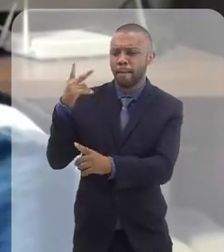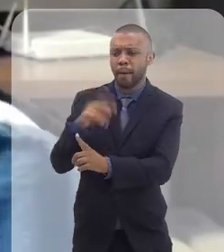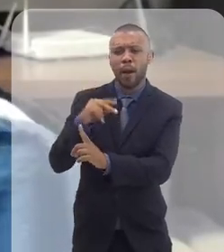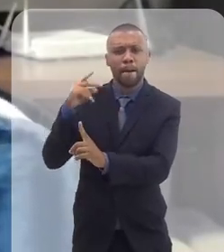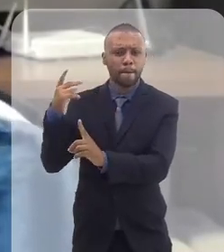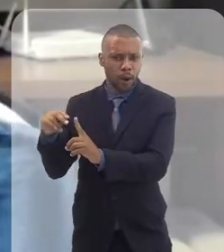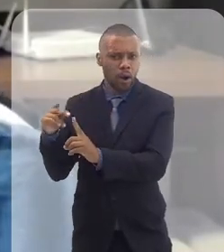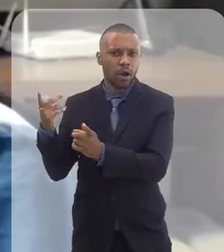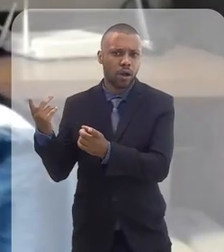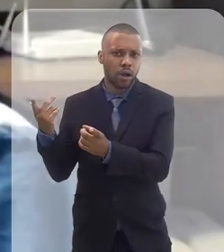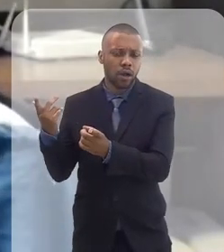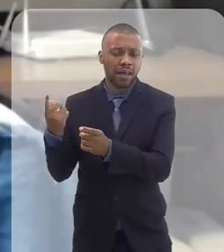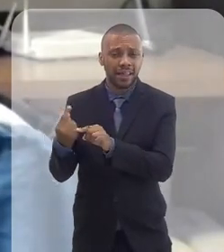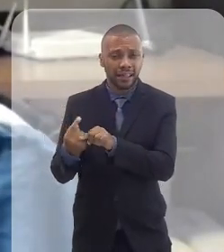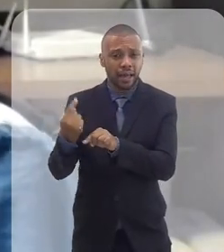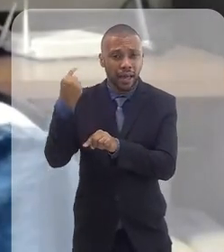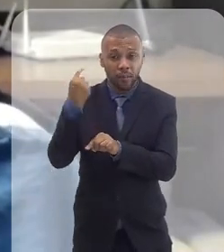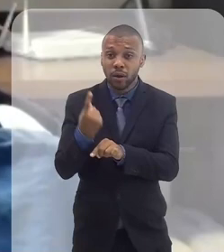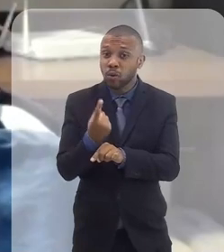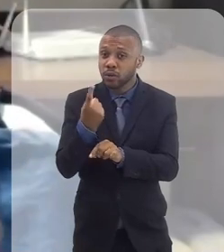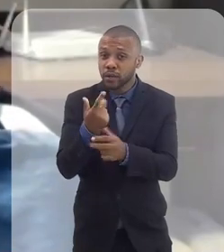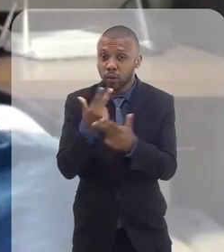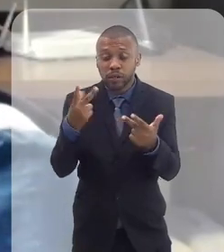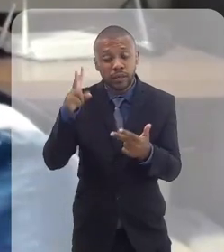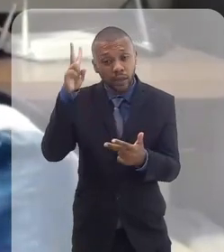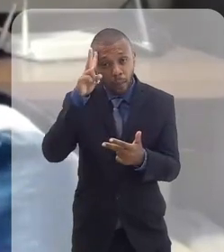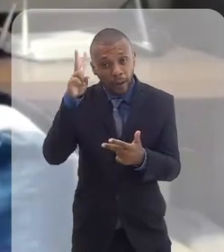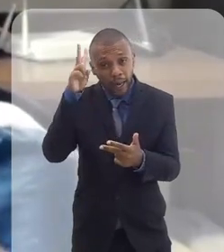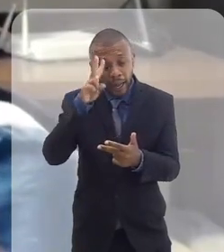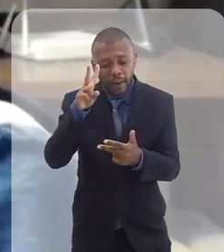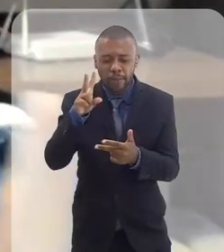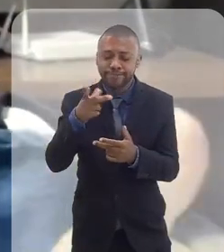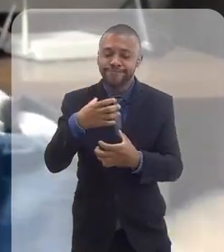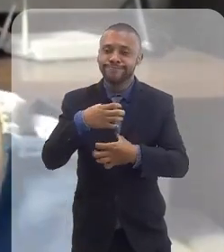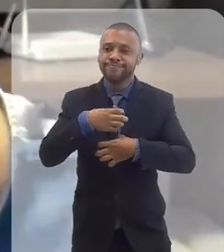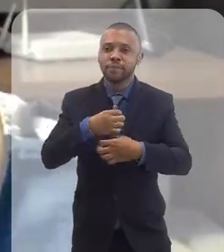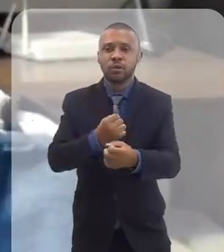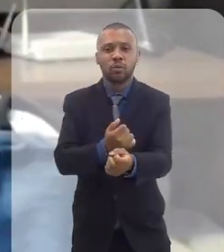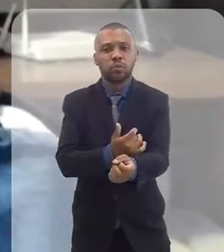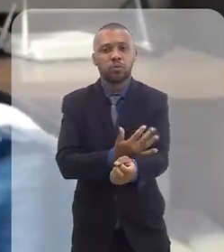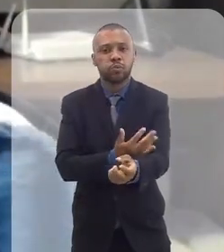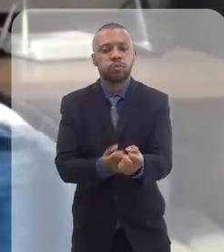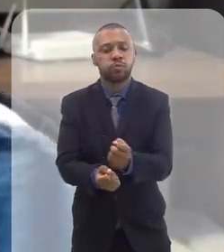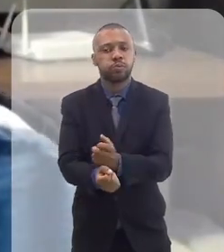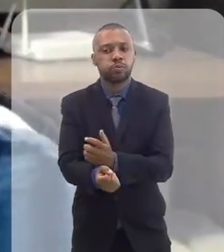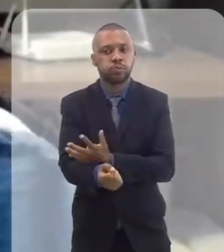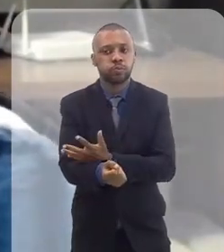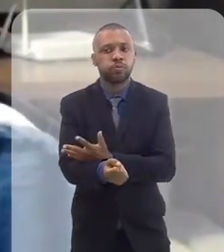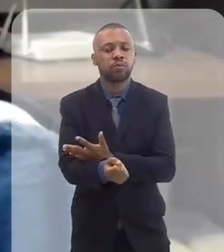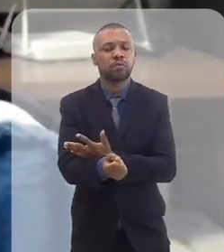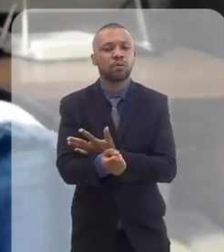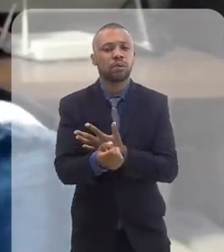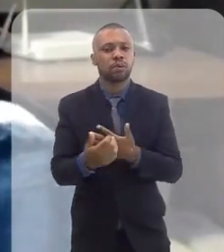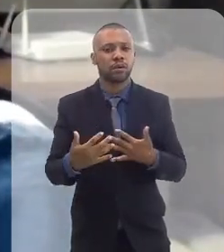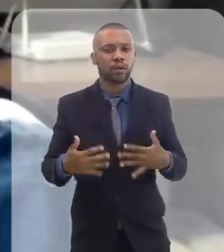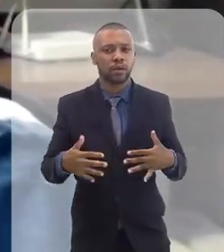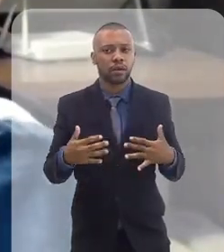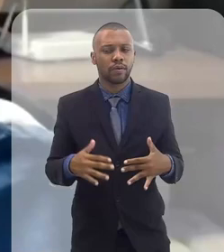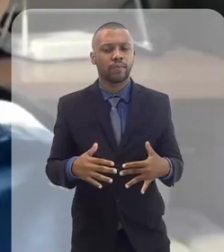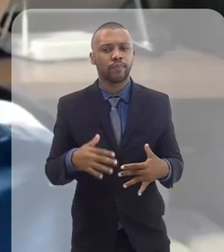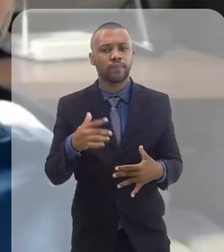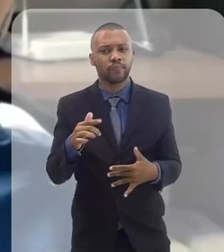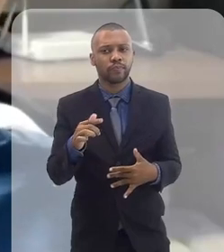tortura. É uma época, a única coisa que eu me lembro com muita emoção